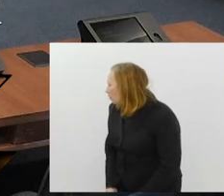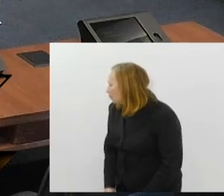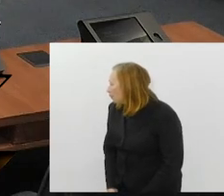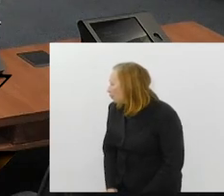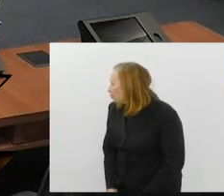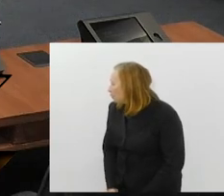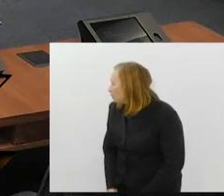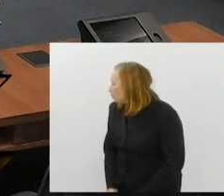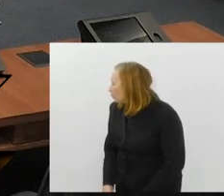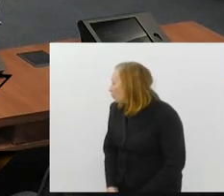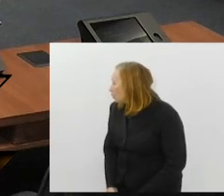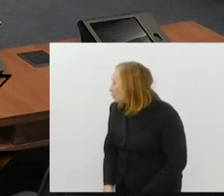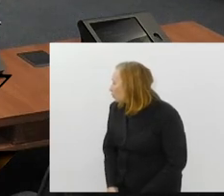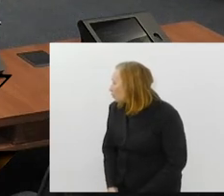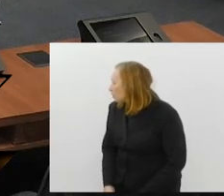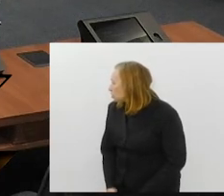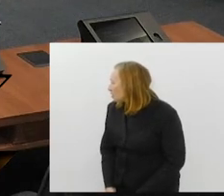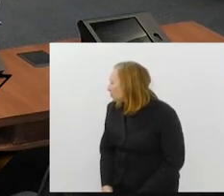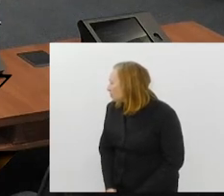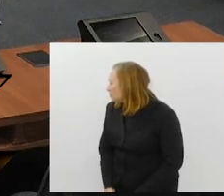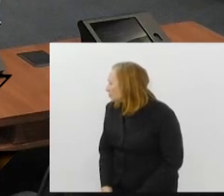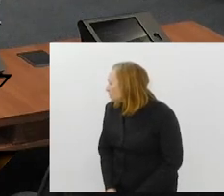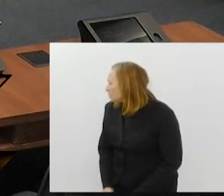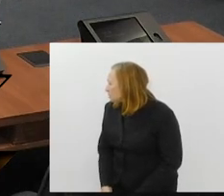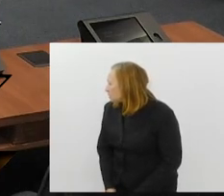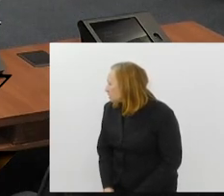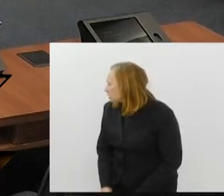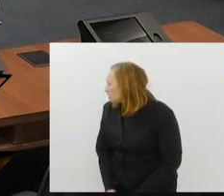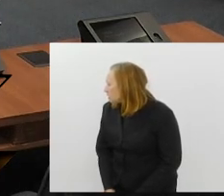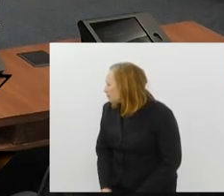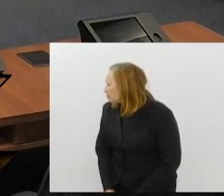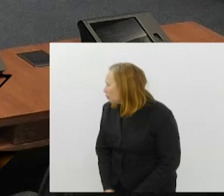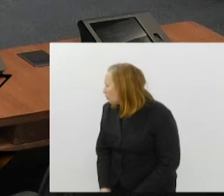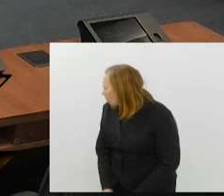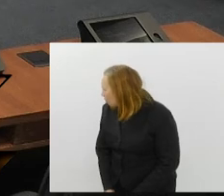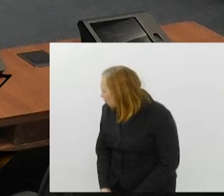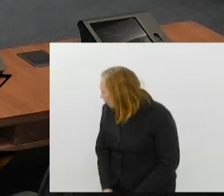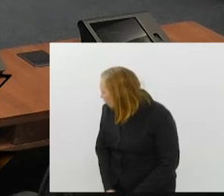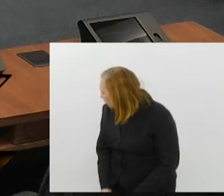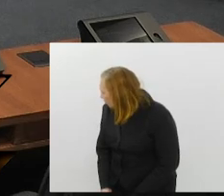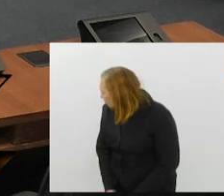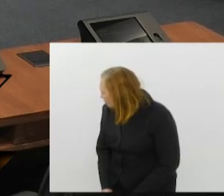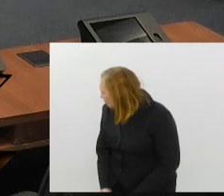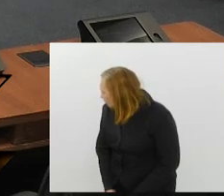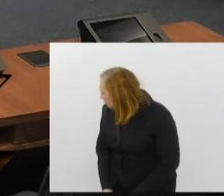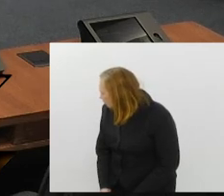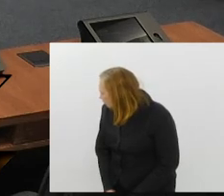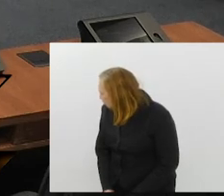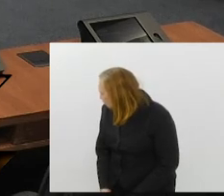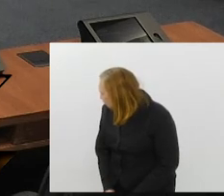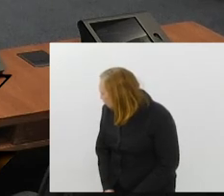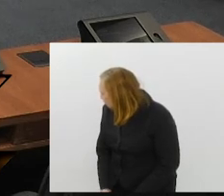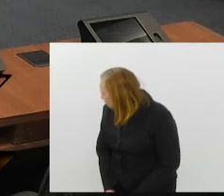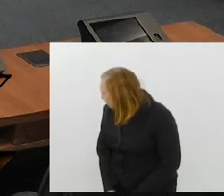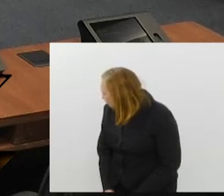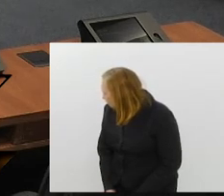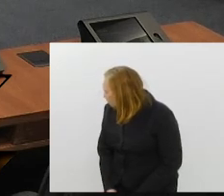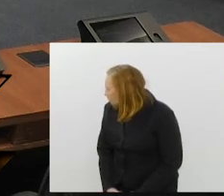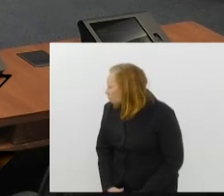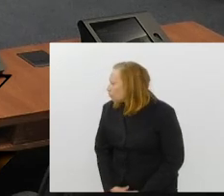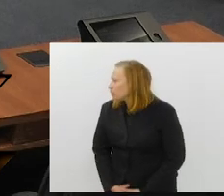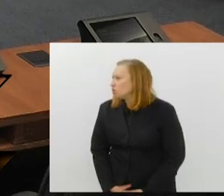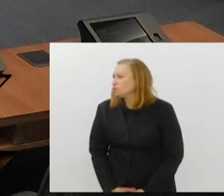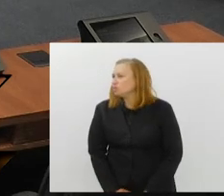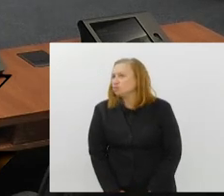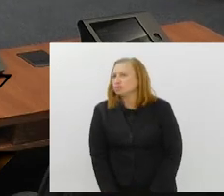essa sessão de honra uma sessão solene do Parlamento Fluminense da Assembleia Legislativa